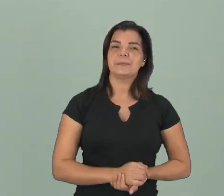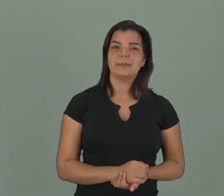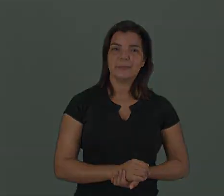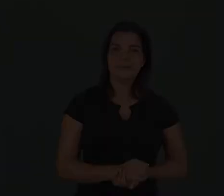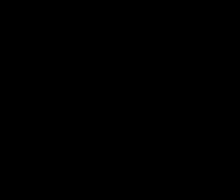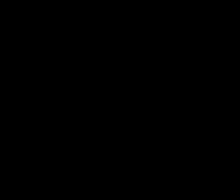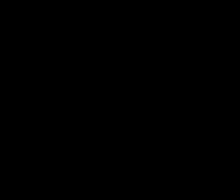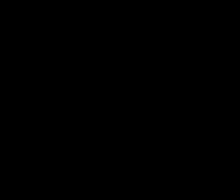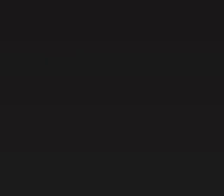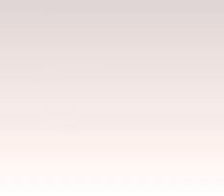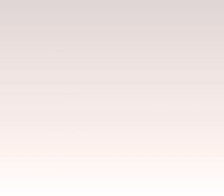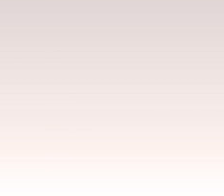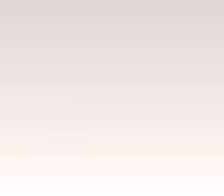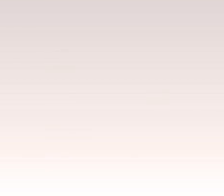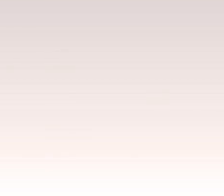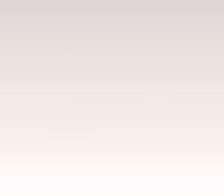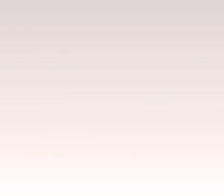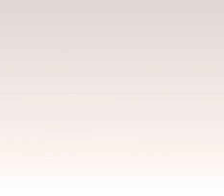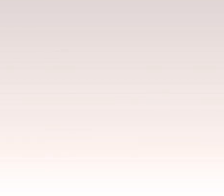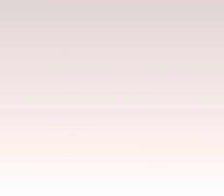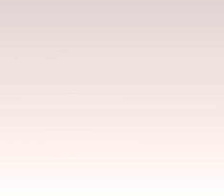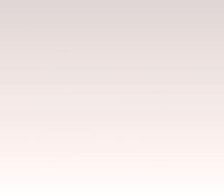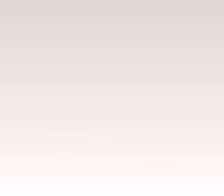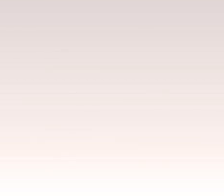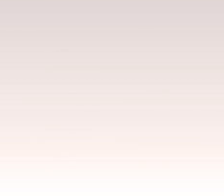A E aí